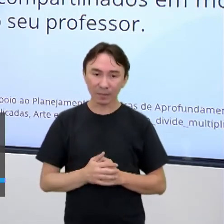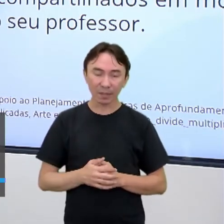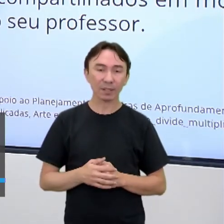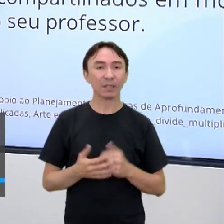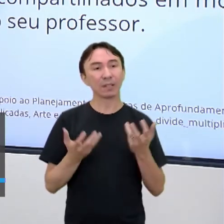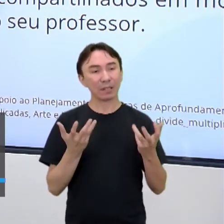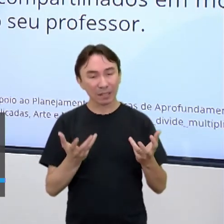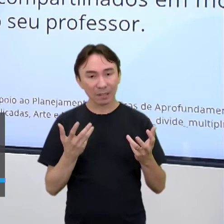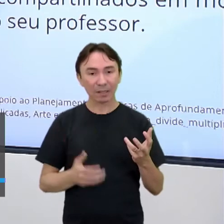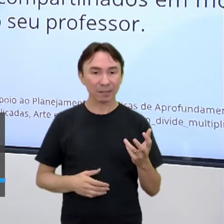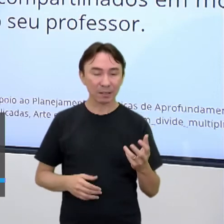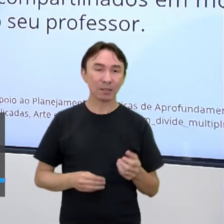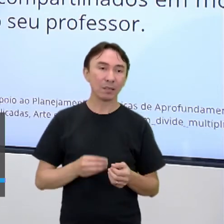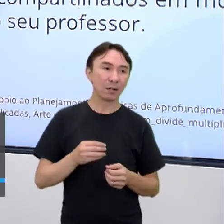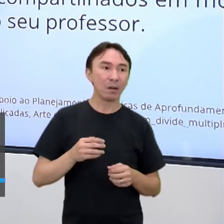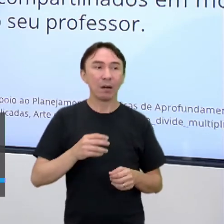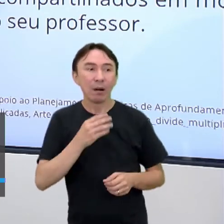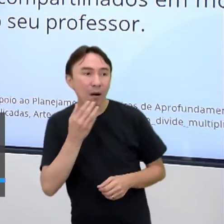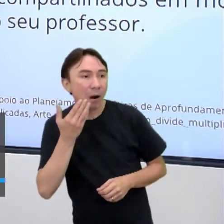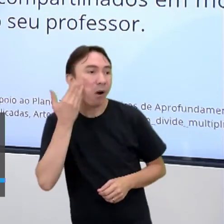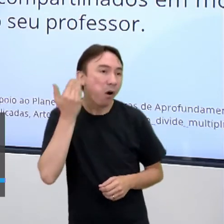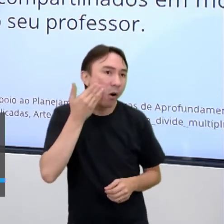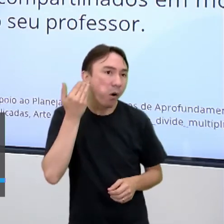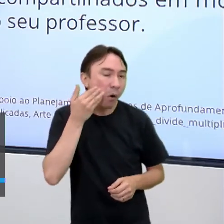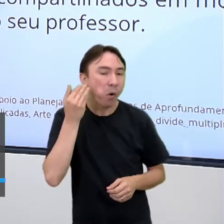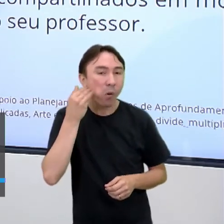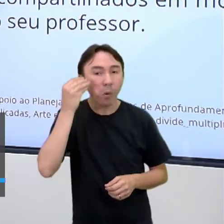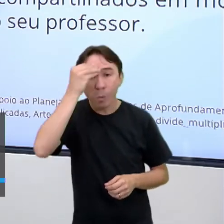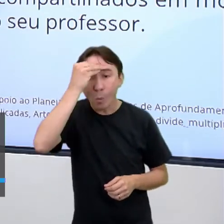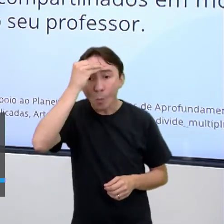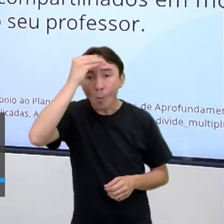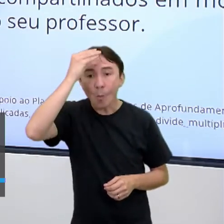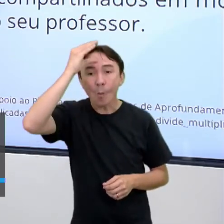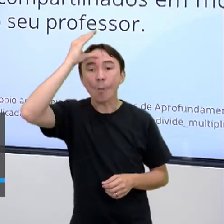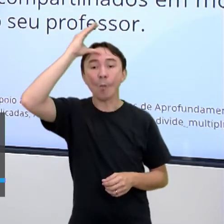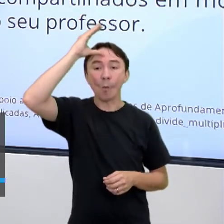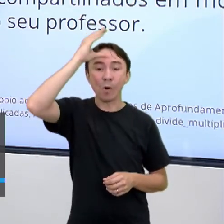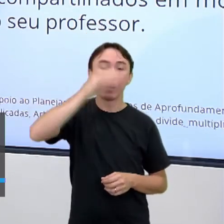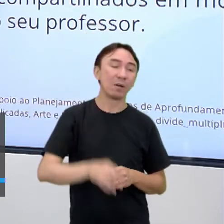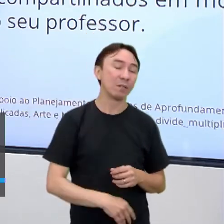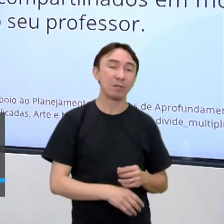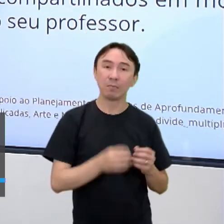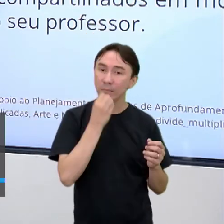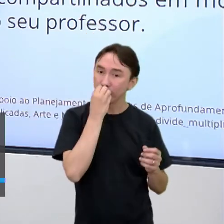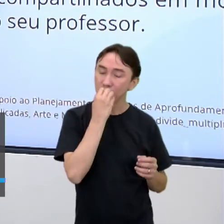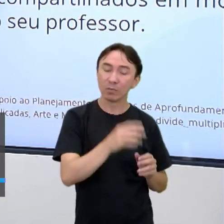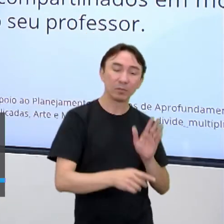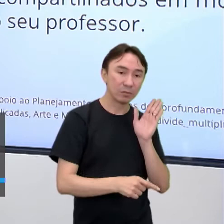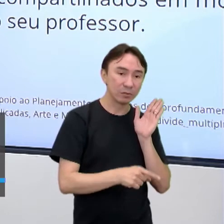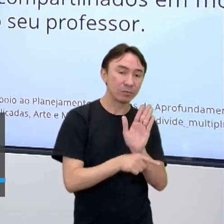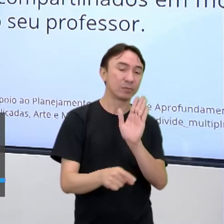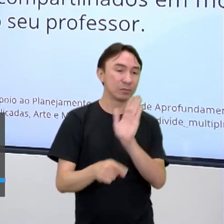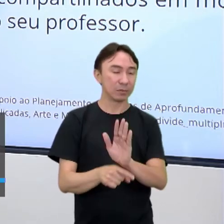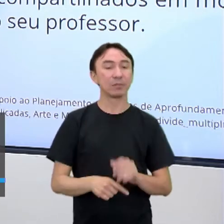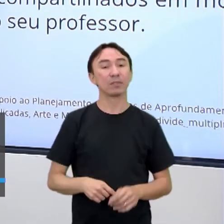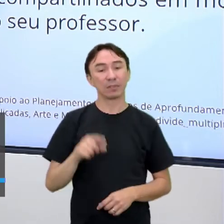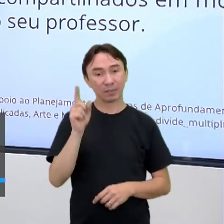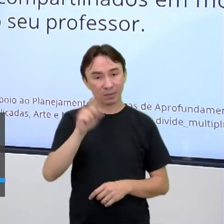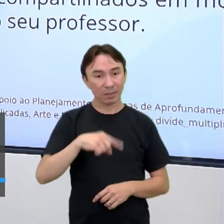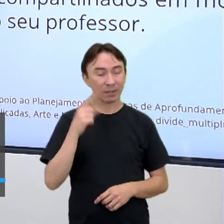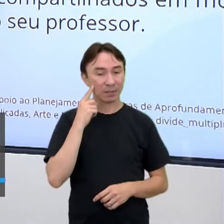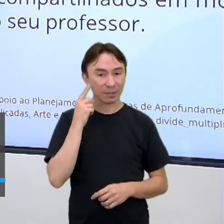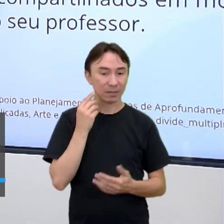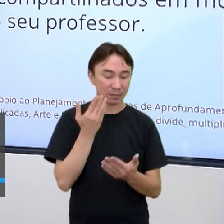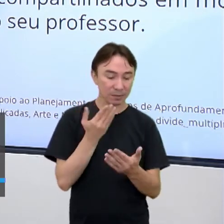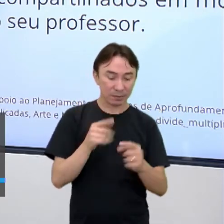dizer assim, ele acaba sendo muito mais duradouro, e isso é bastante importante. O objetivo aí da sala de aula invertida é exatamente esse,